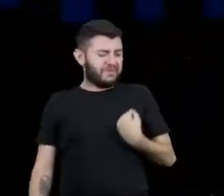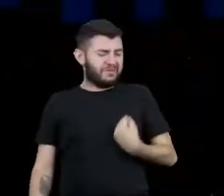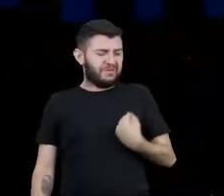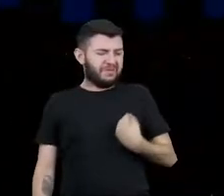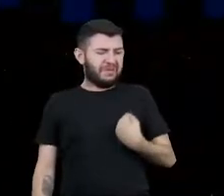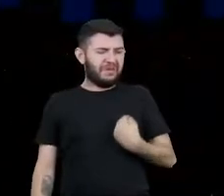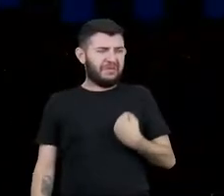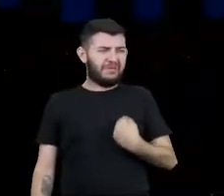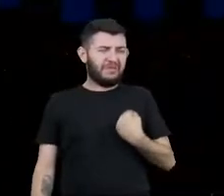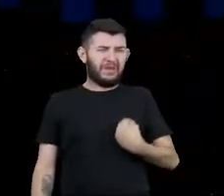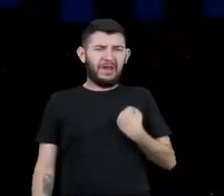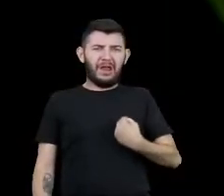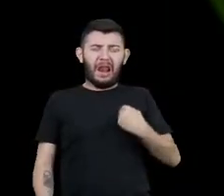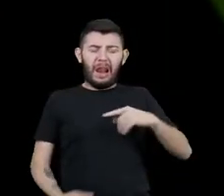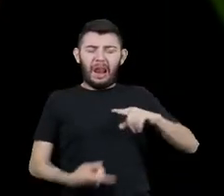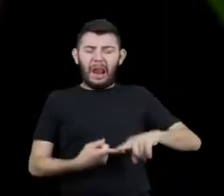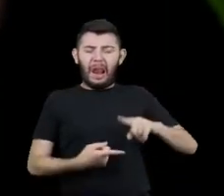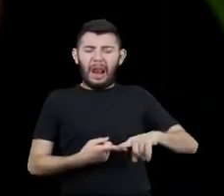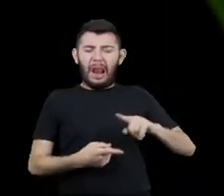a sua casa,